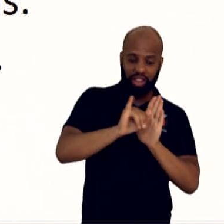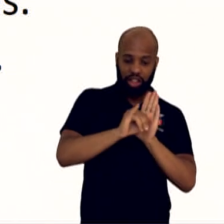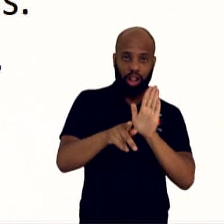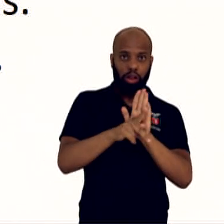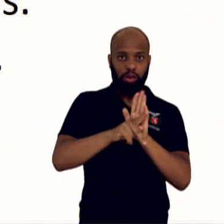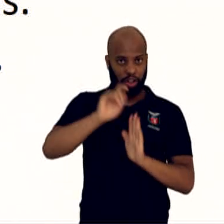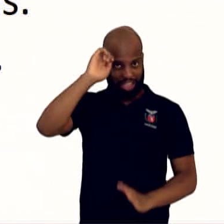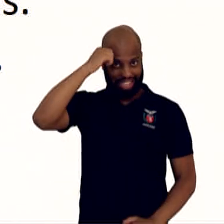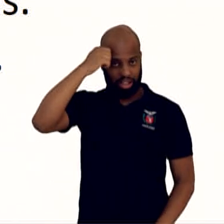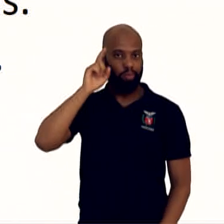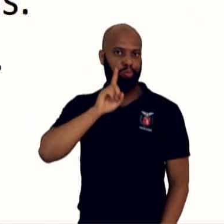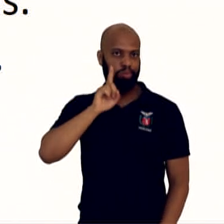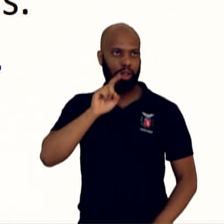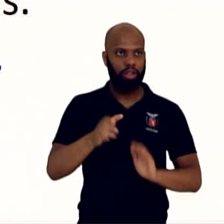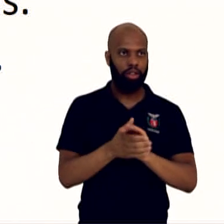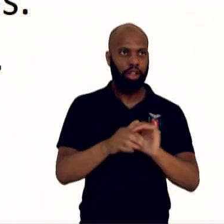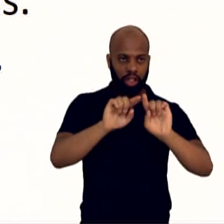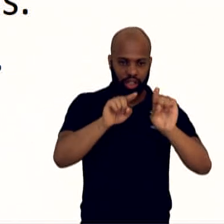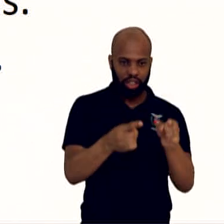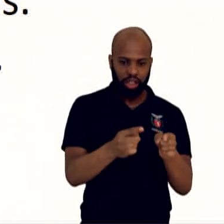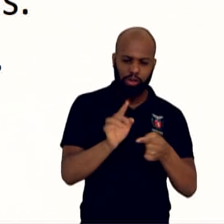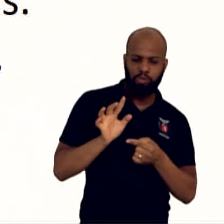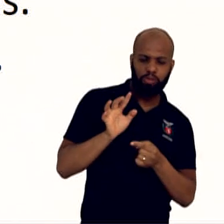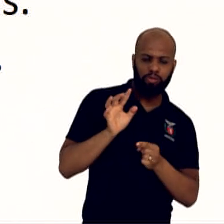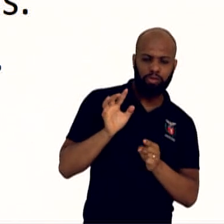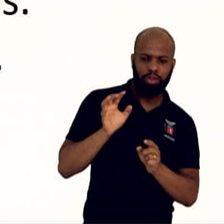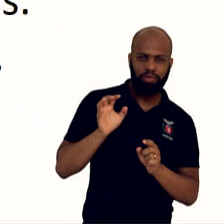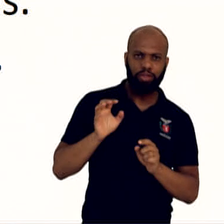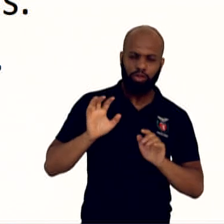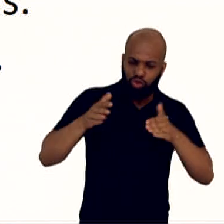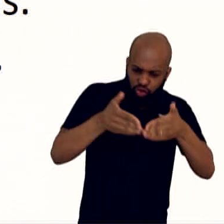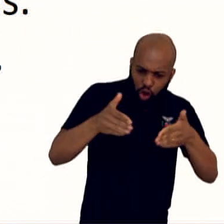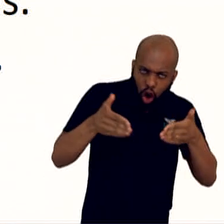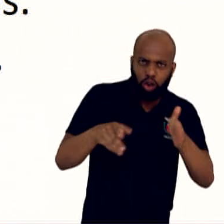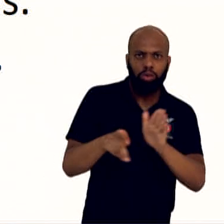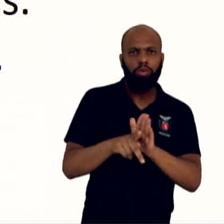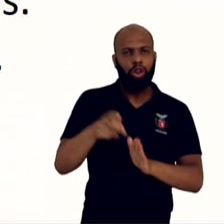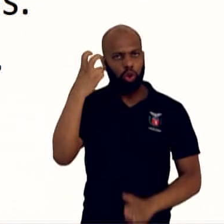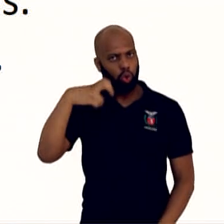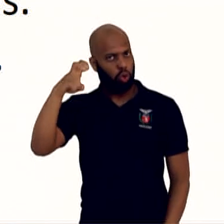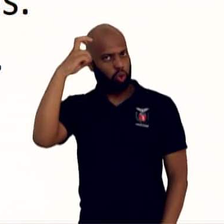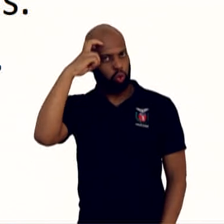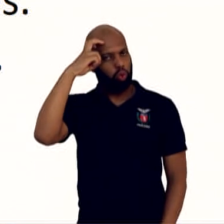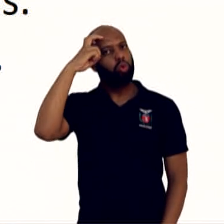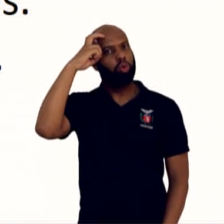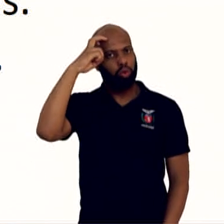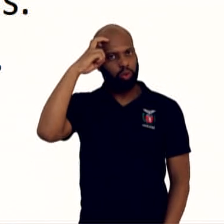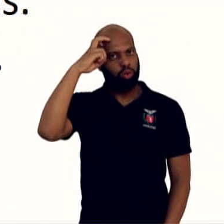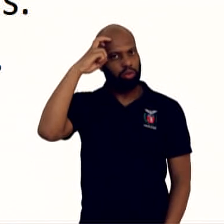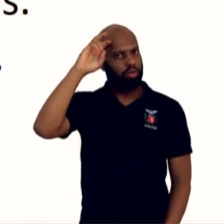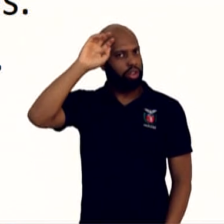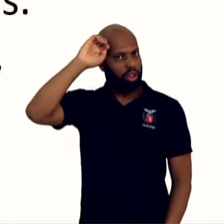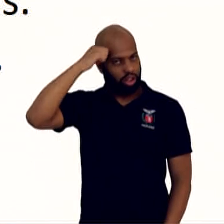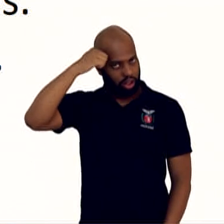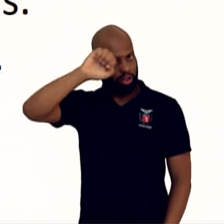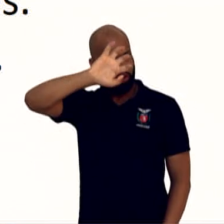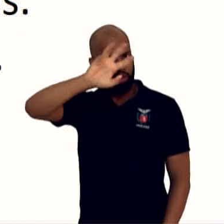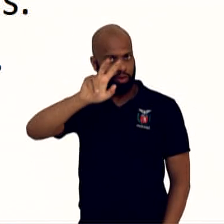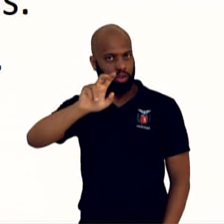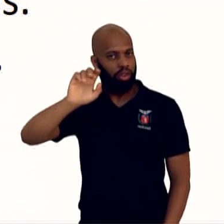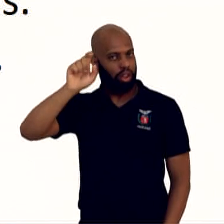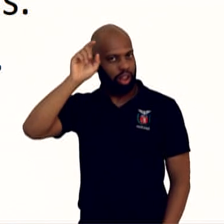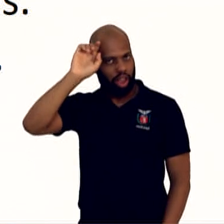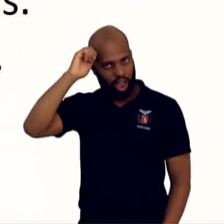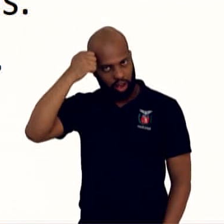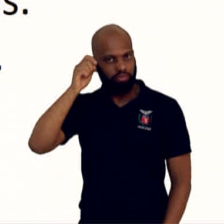afro-americana, enfatizava a cultura afro-americana. Vou dar mais um tempinho para vocês pensarem, lembrarem, e